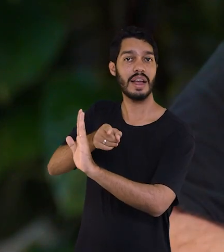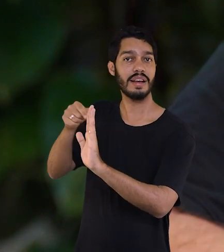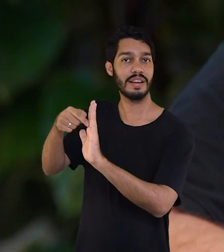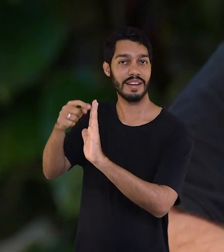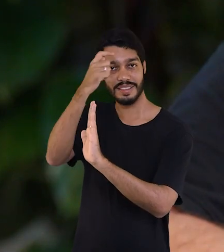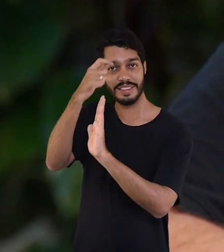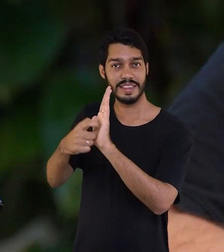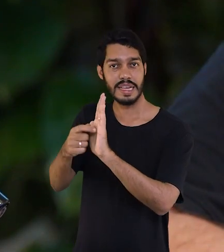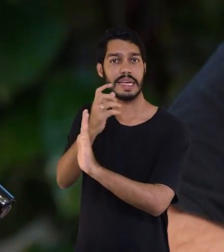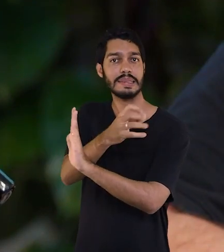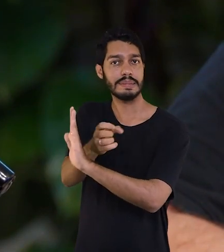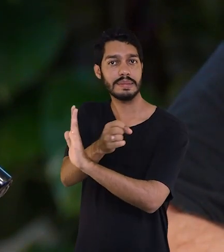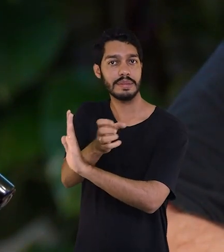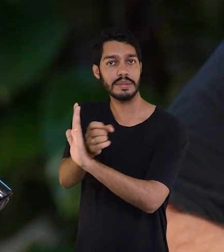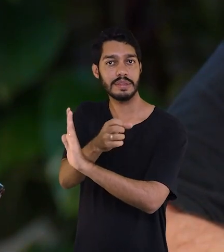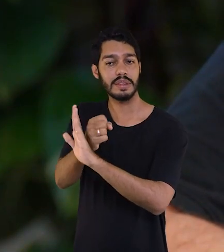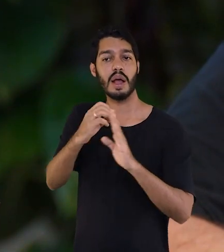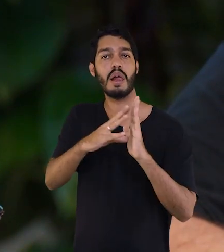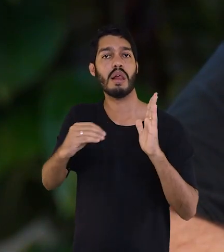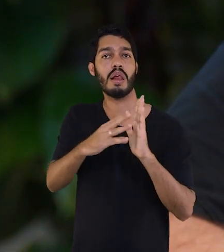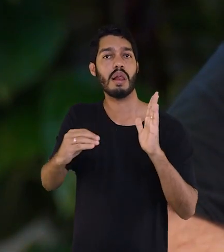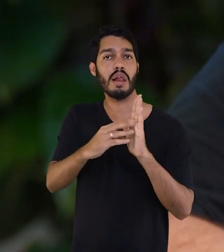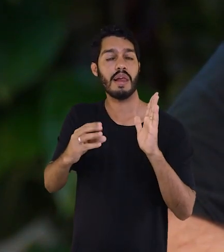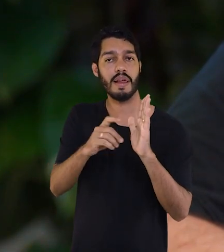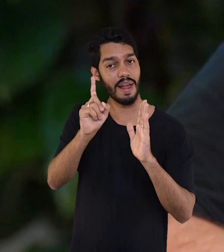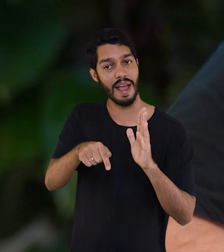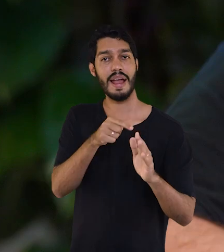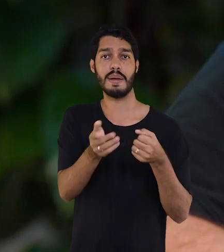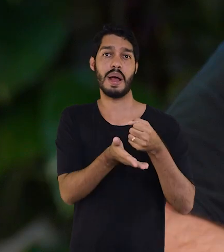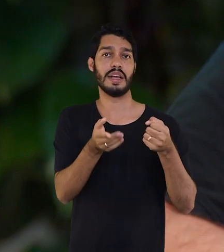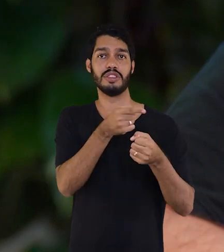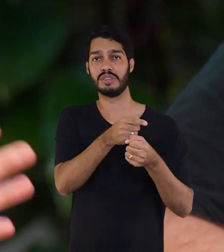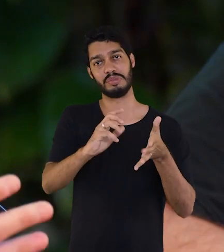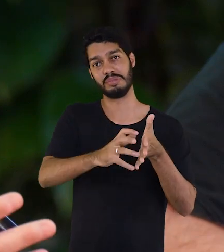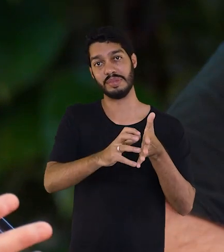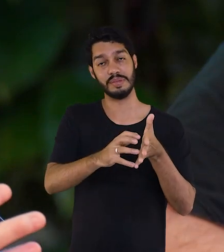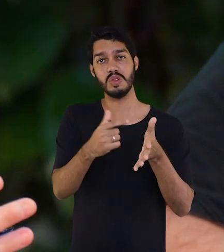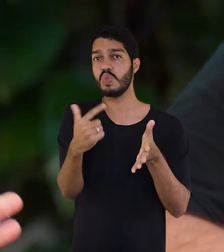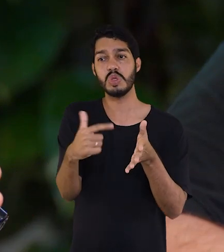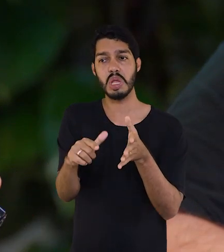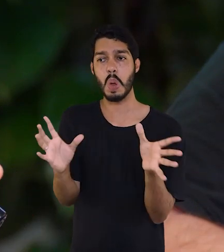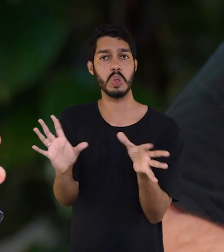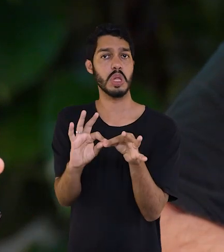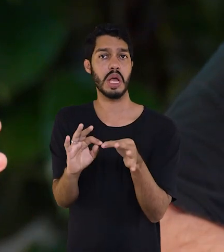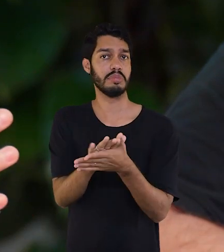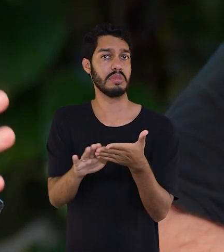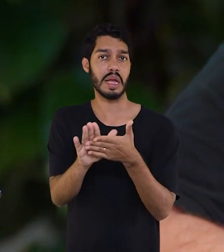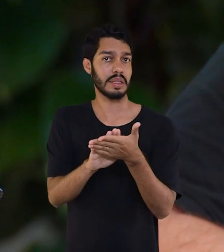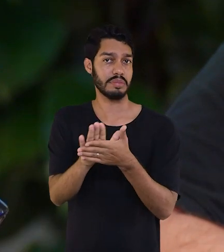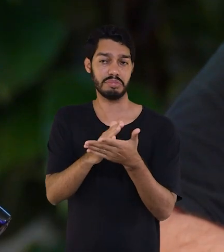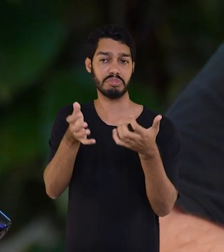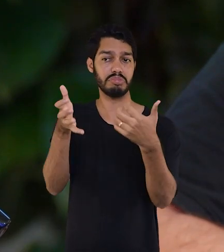foi designada e treinada, o que ela teve de treinamento, de modelo para treinamento, foi essa base. E ela não teve absolutamente